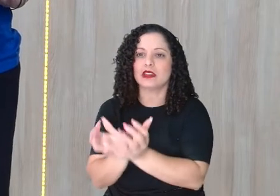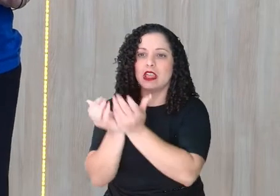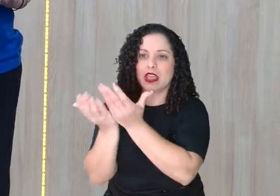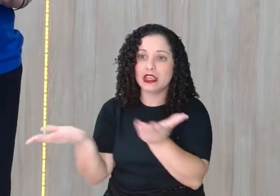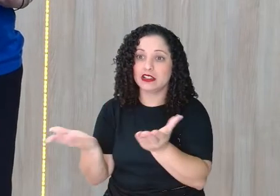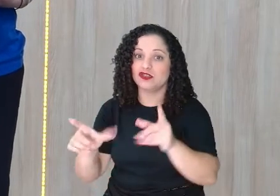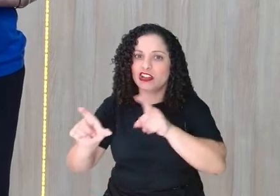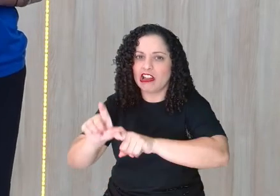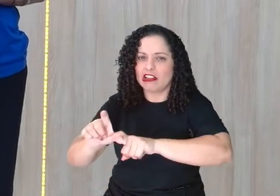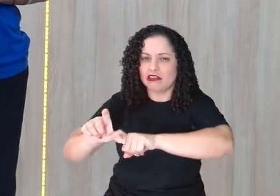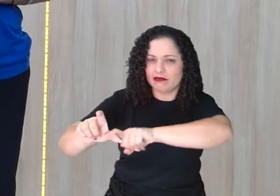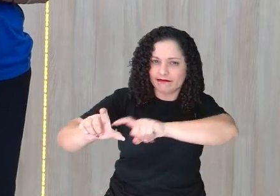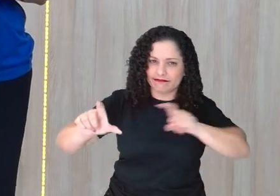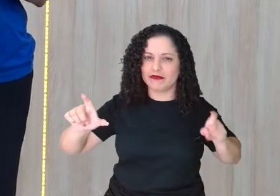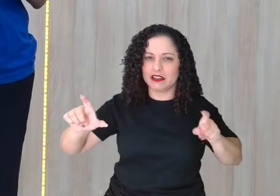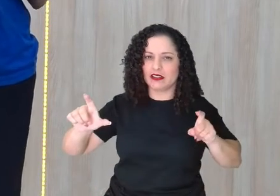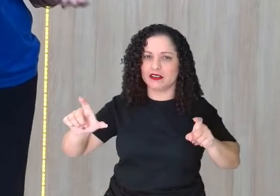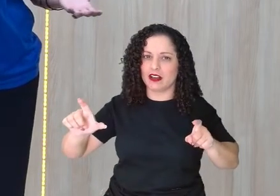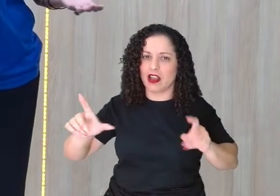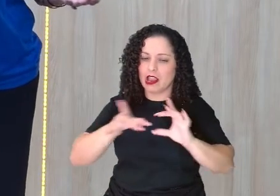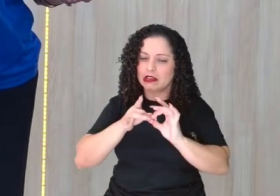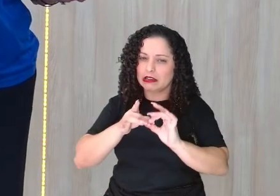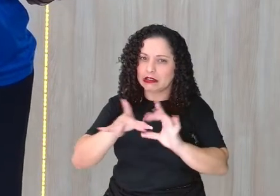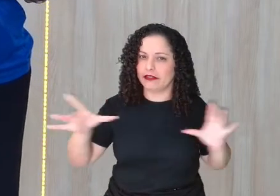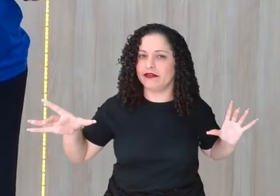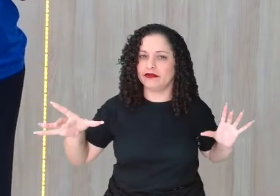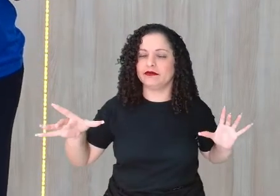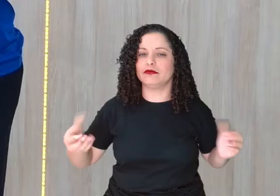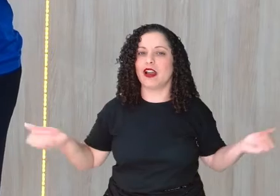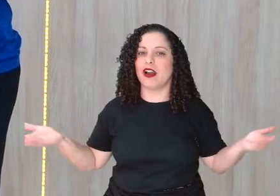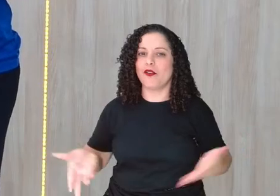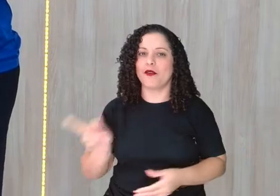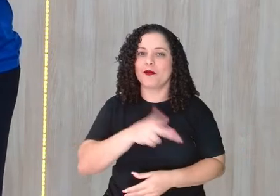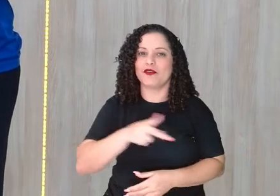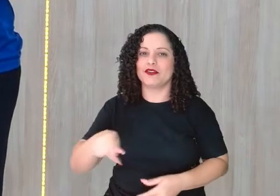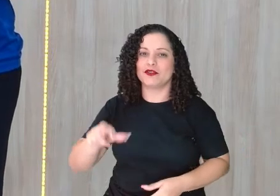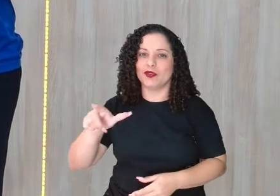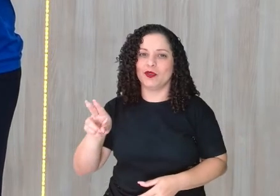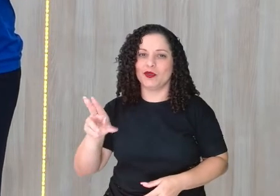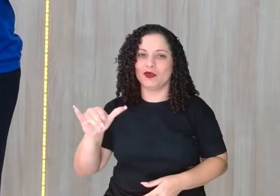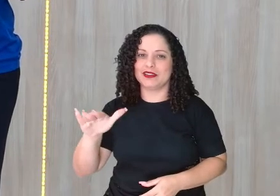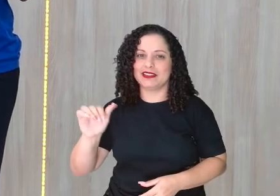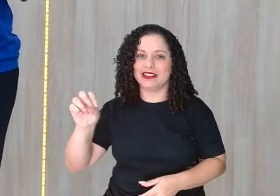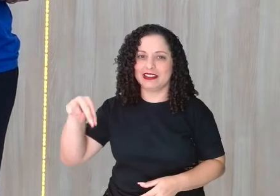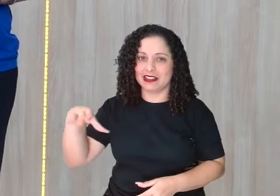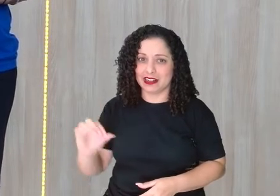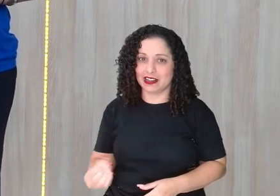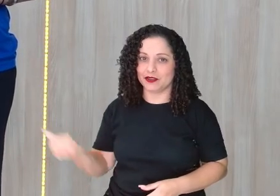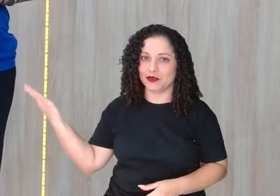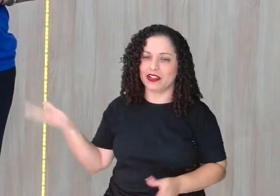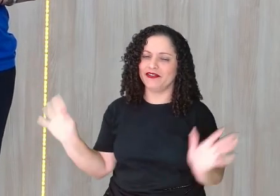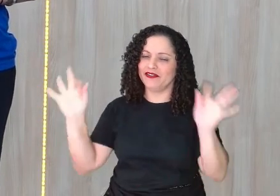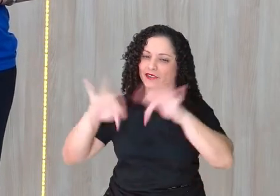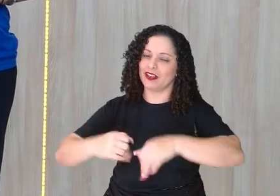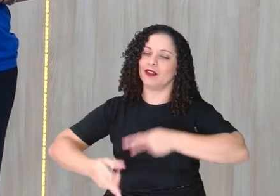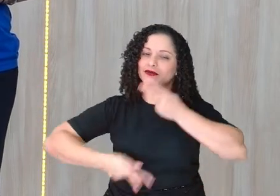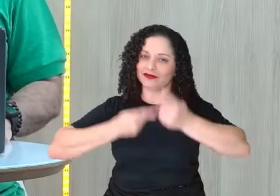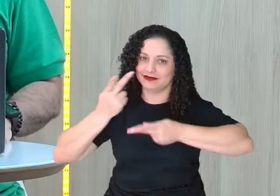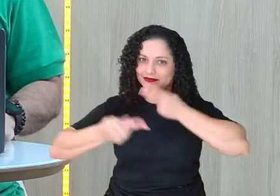declarassem independência. Então, eu vou passar agora a palavra para o professor Luciano, para ele se despedir de